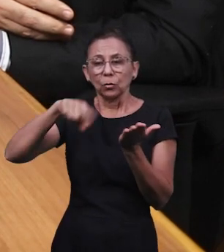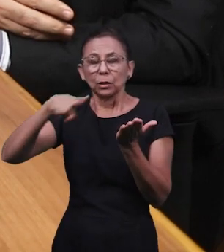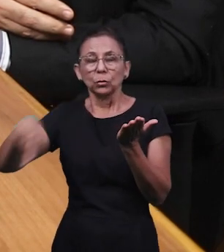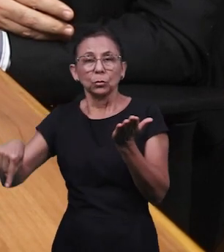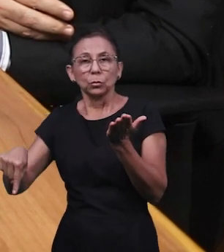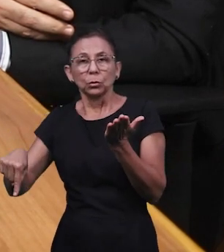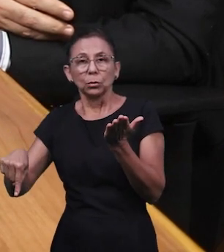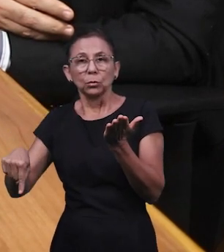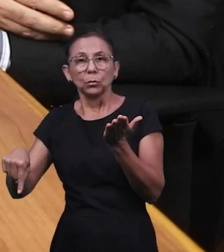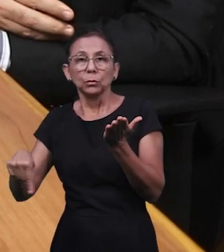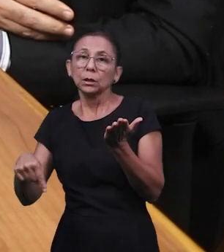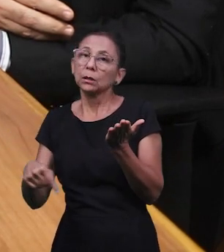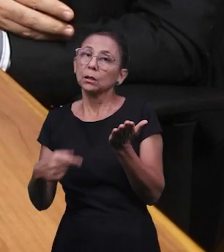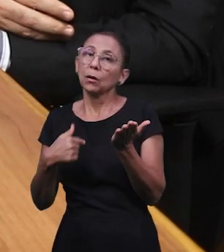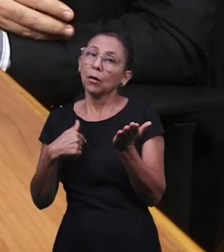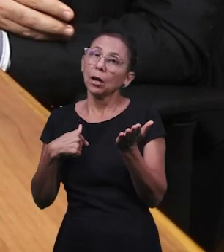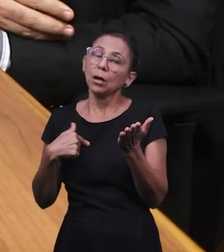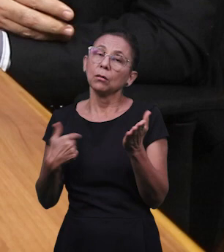projeto. Eu não